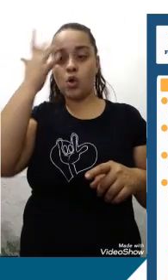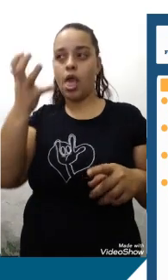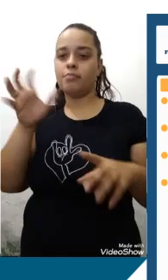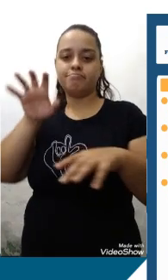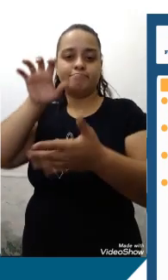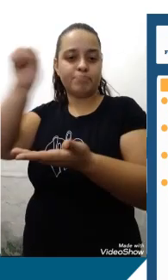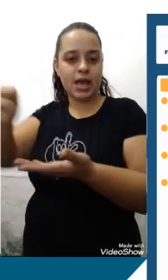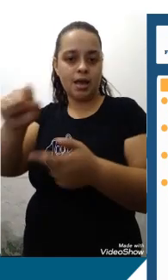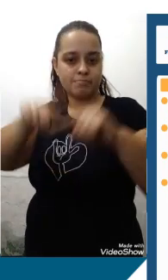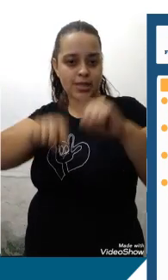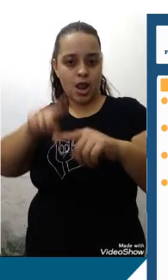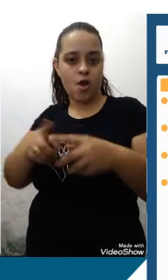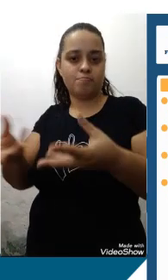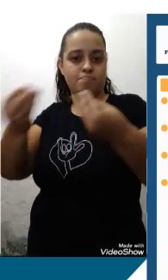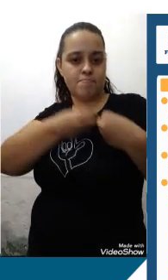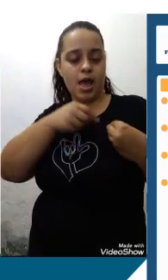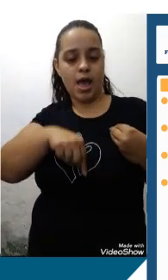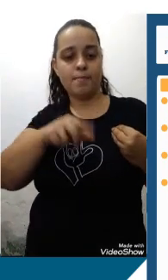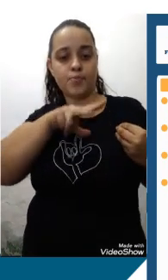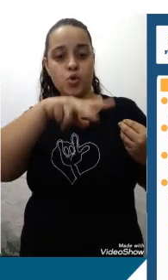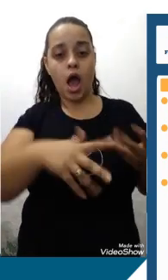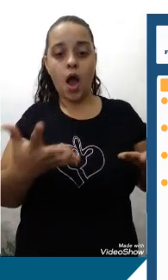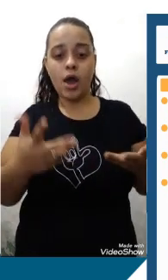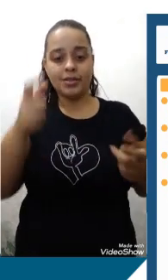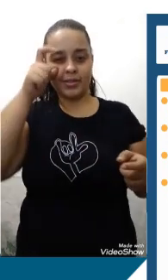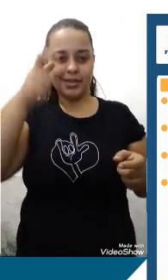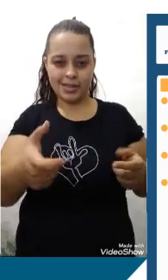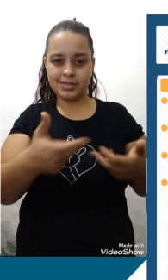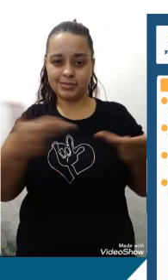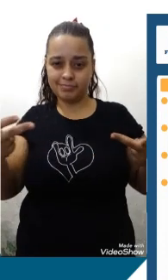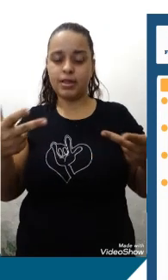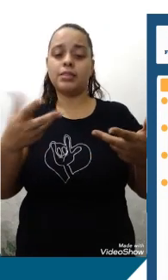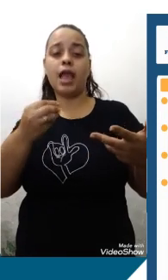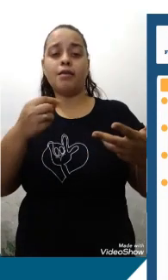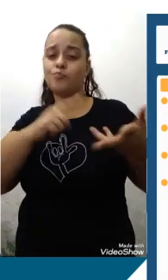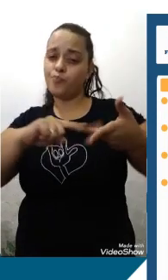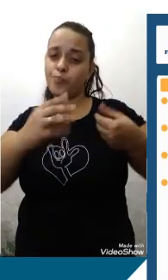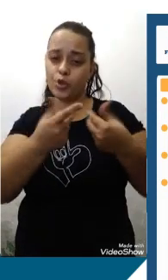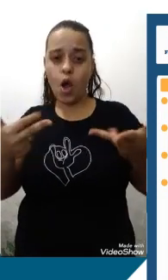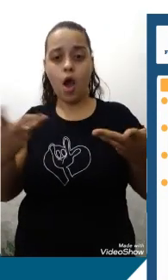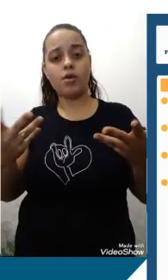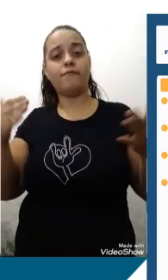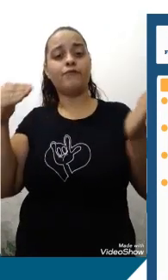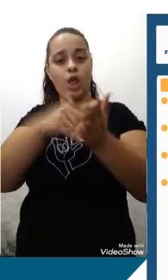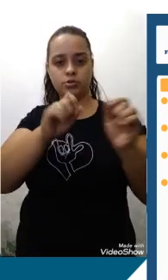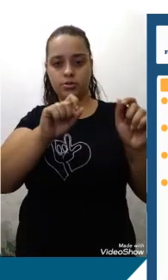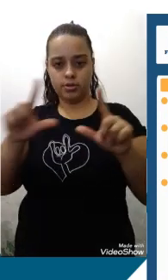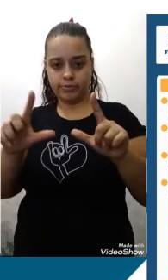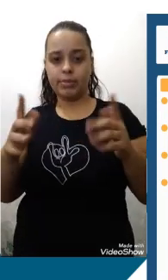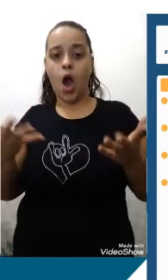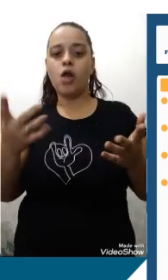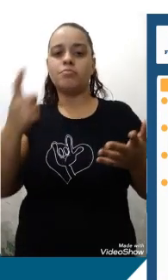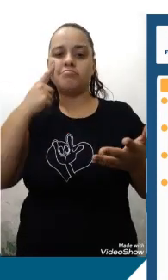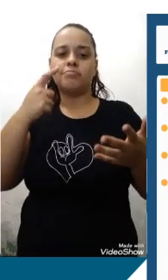de Portugal. Com esses interesses determinados, a gente pode avançar agora para o último slide dessa apresentação. Bom,